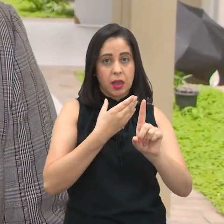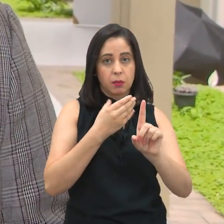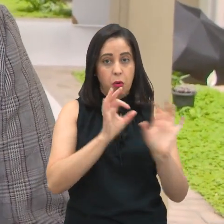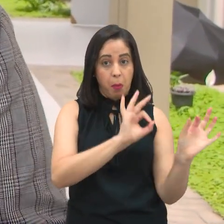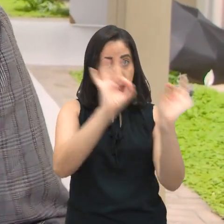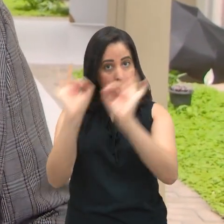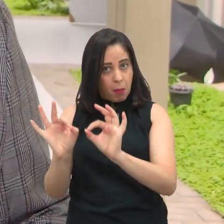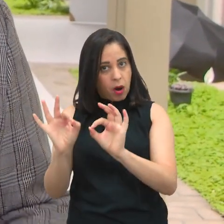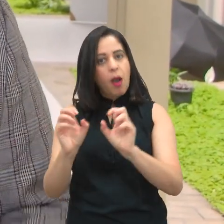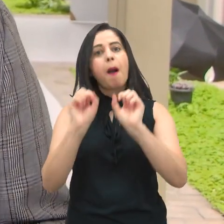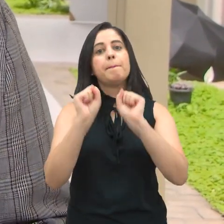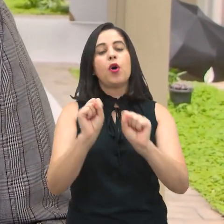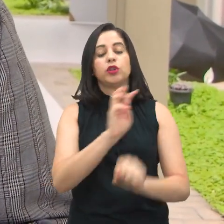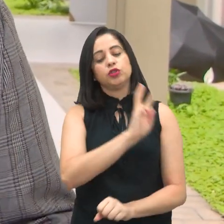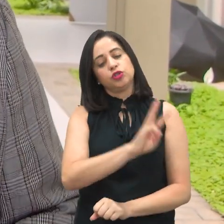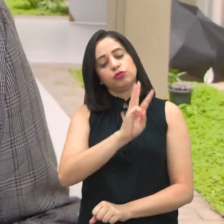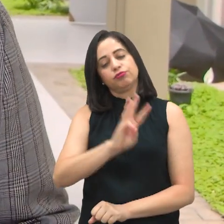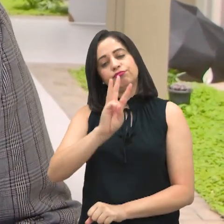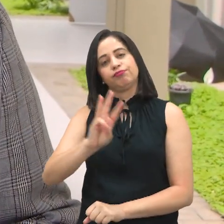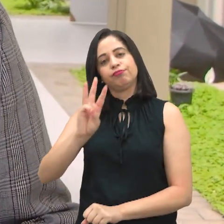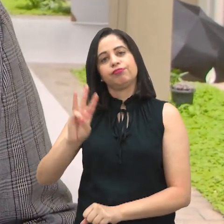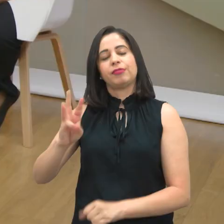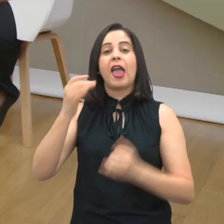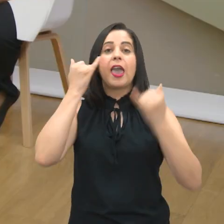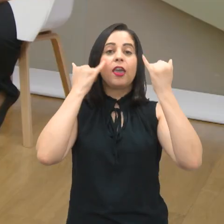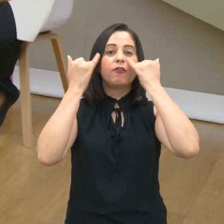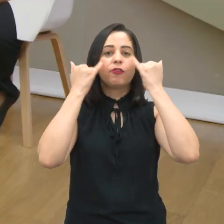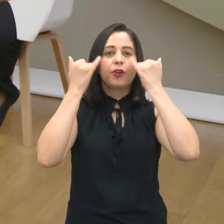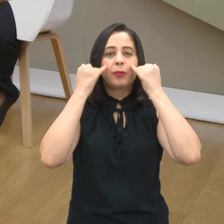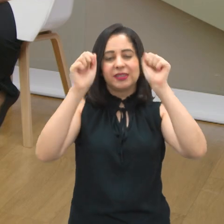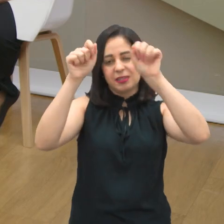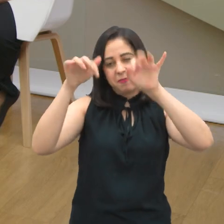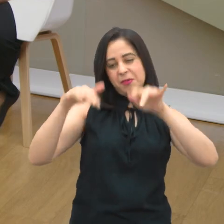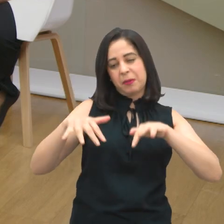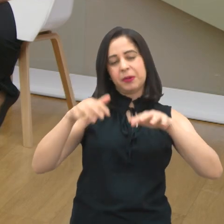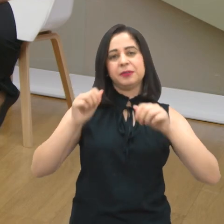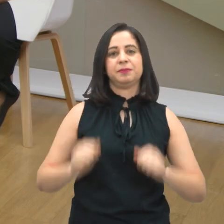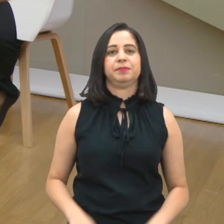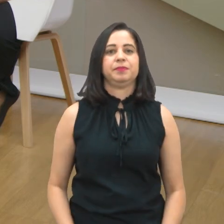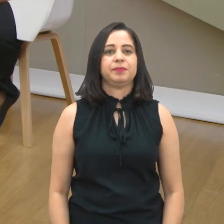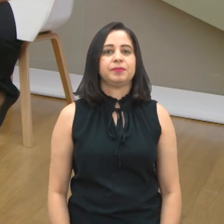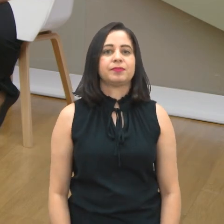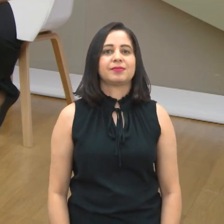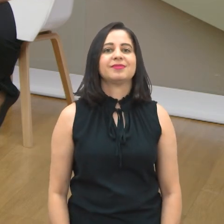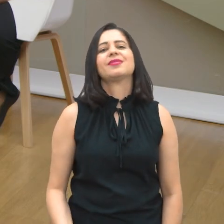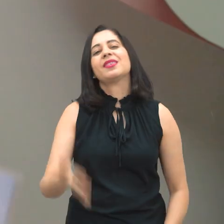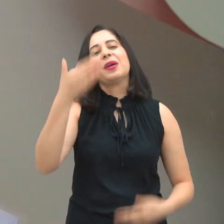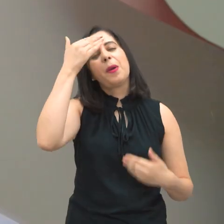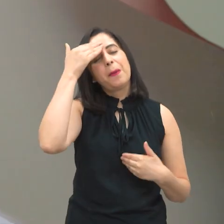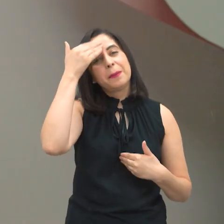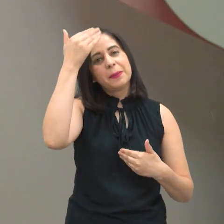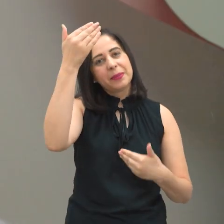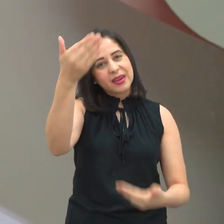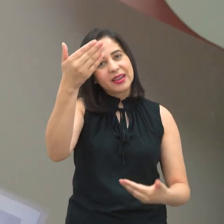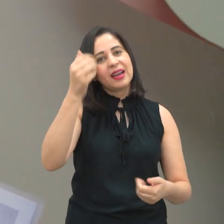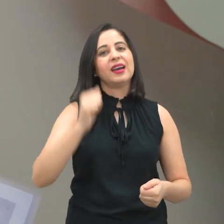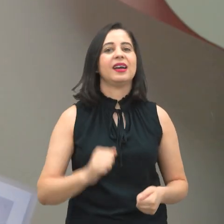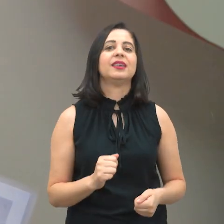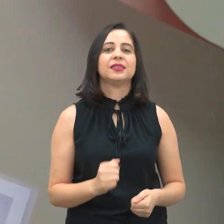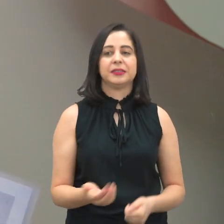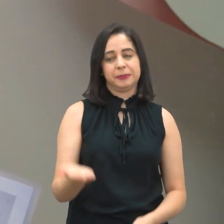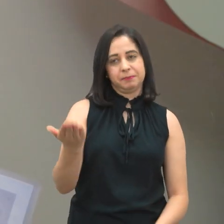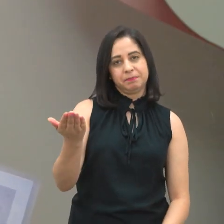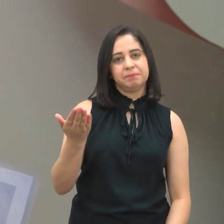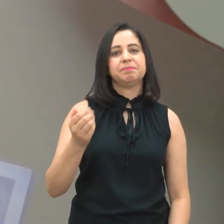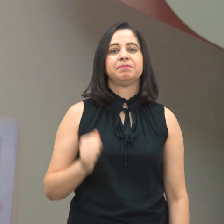site da Prefeitura que lá você encontra todas as informações certinho. Volto com você aí no estúdio. Muito obrigada, Lu. Muito obrigada